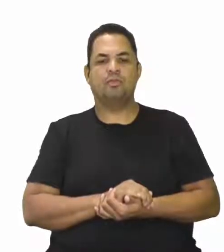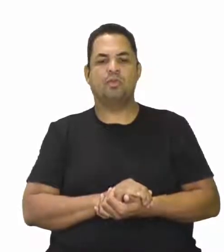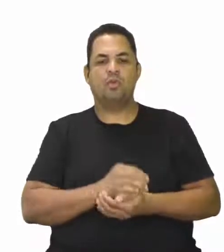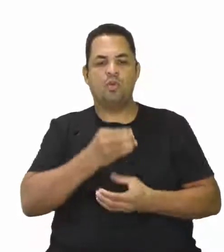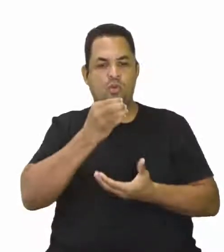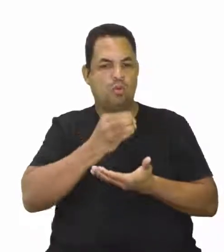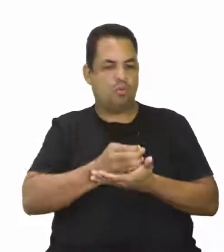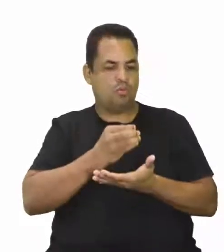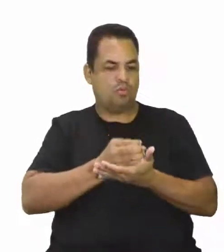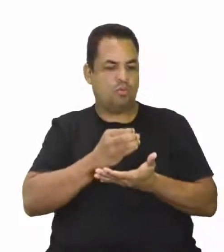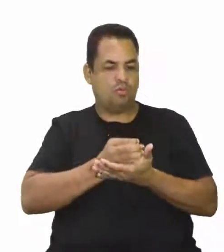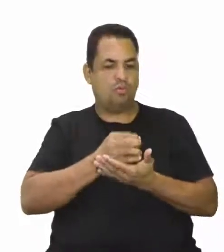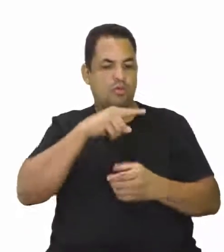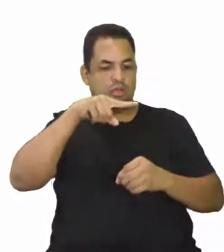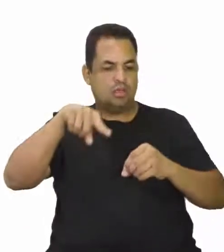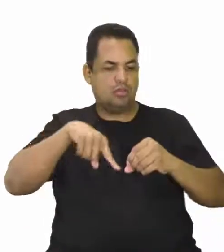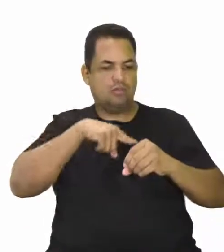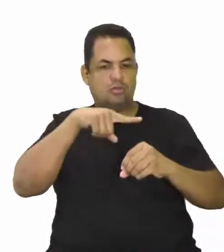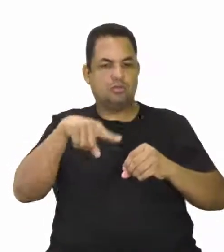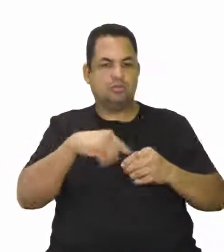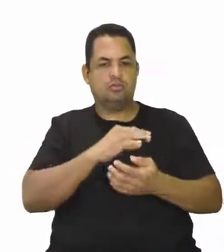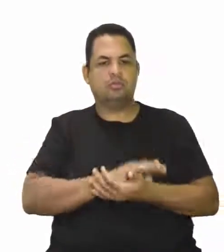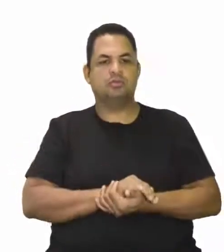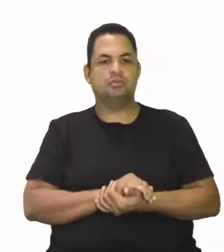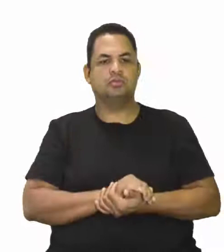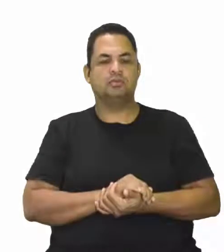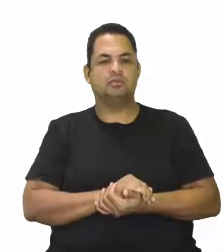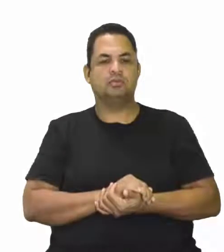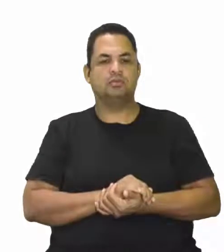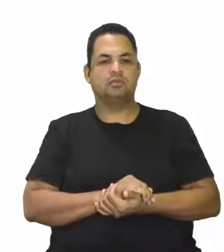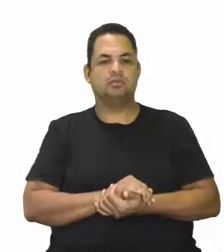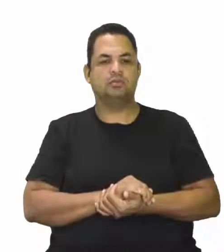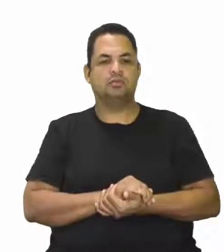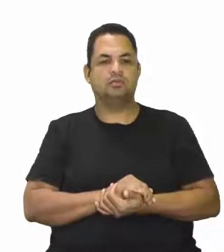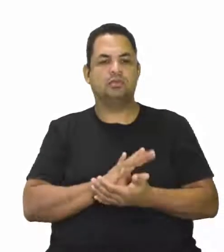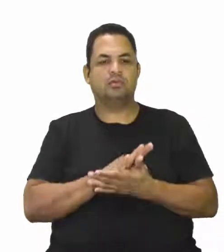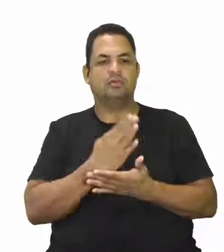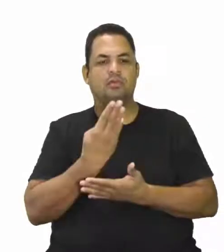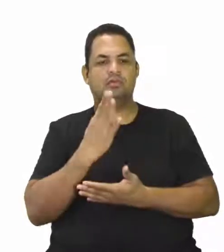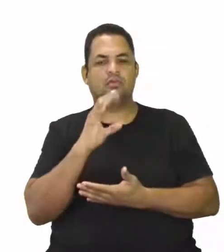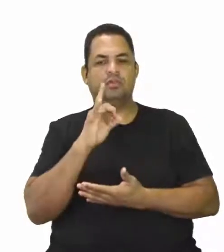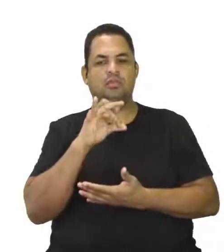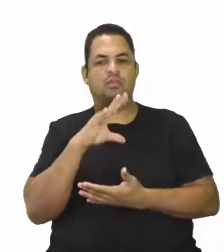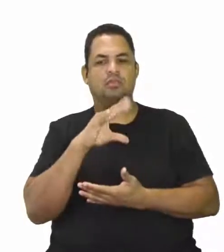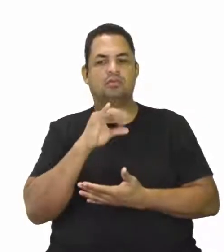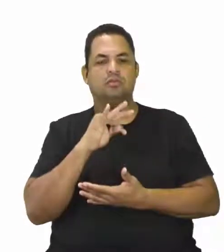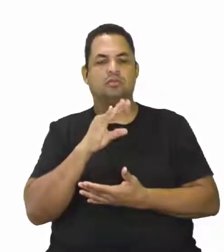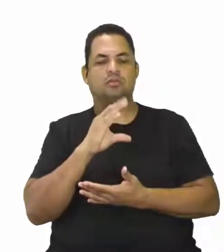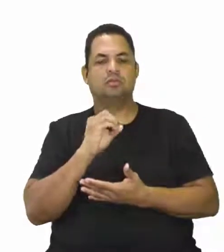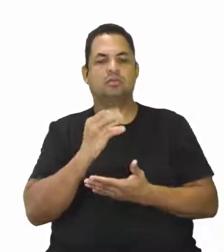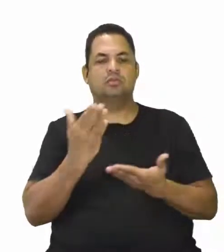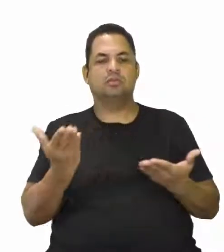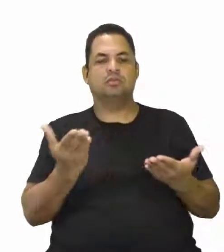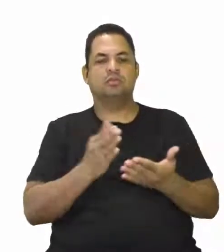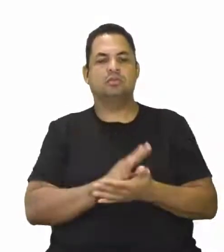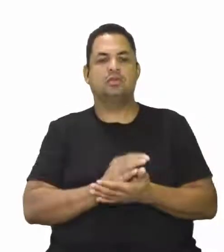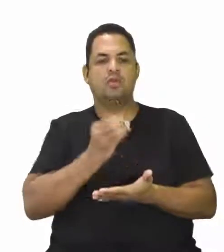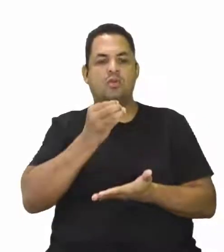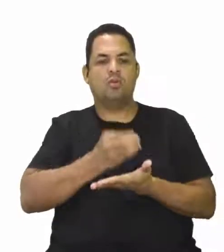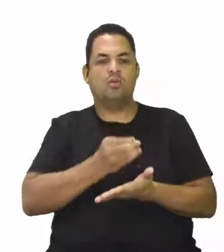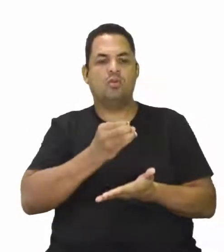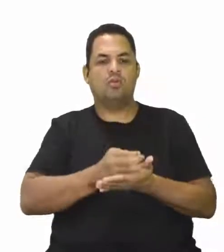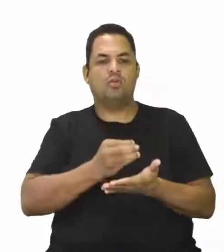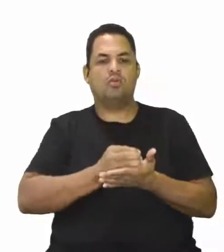copo redondo. Vaso, que a gente já sabe, é um falso cognato, ele é copo em